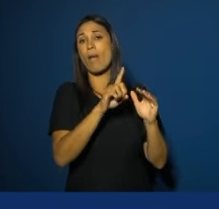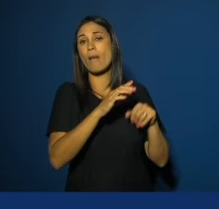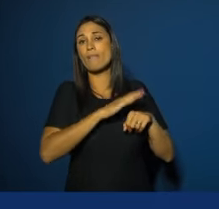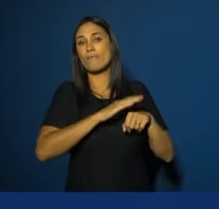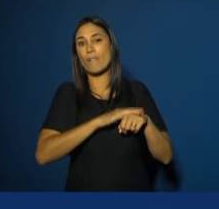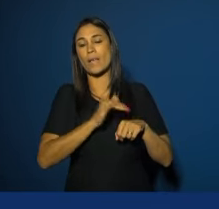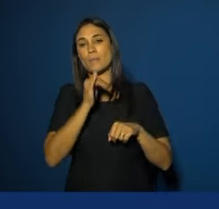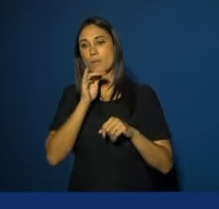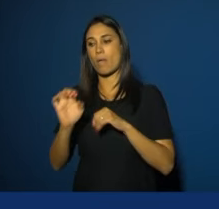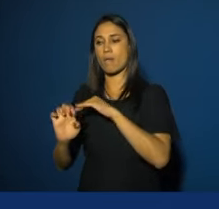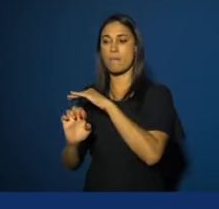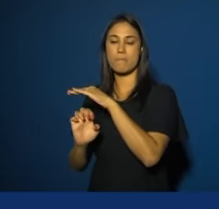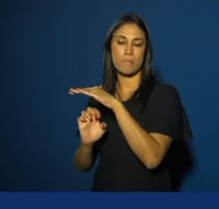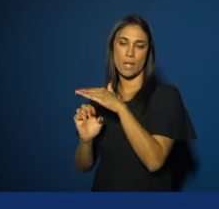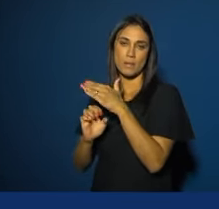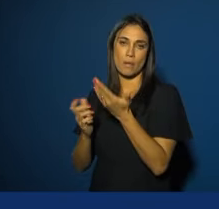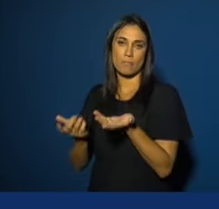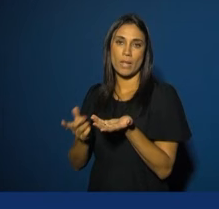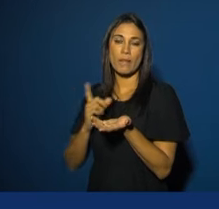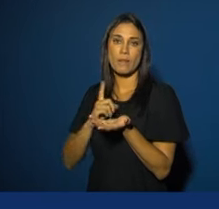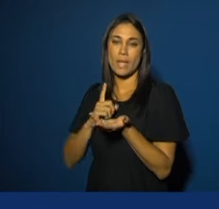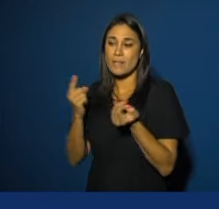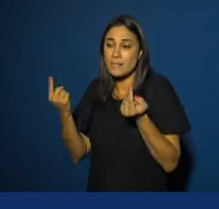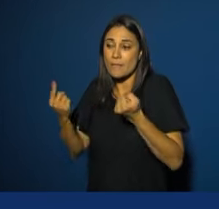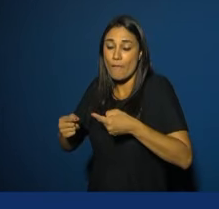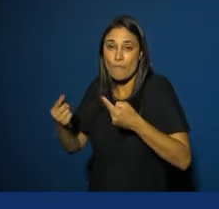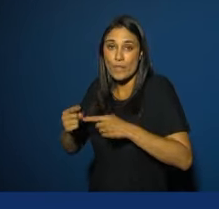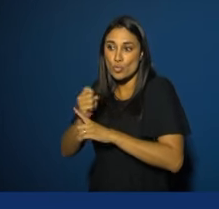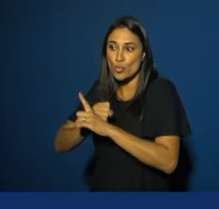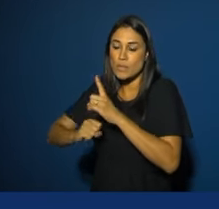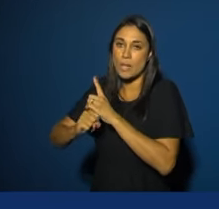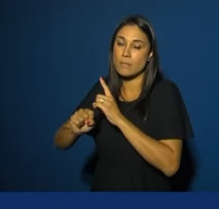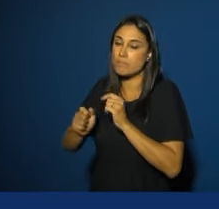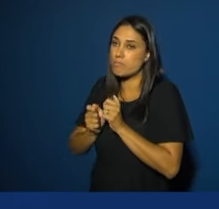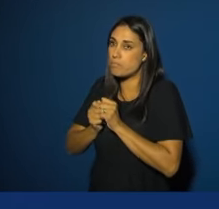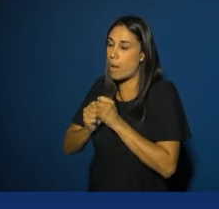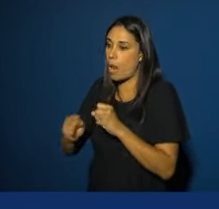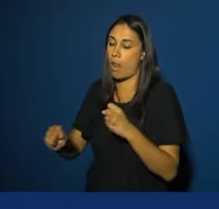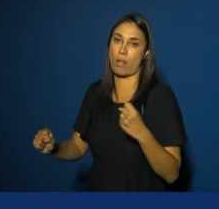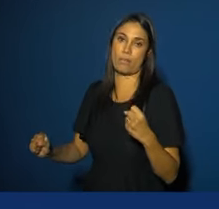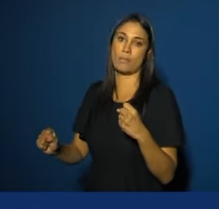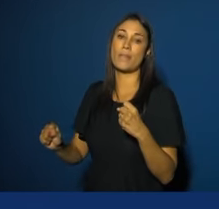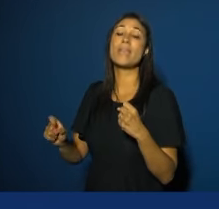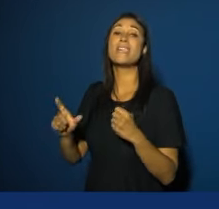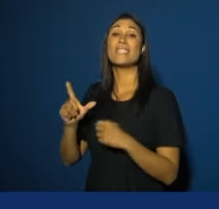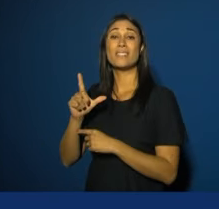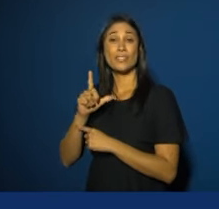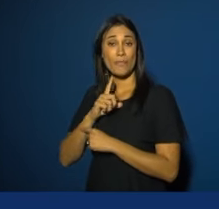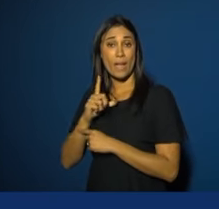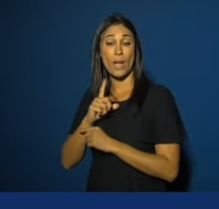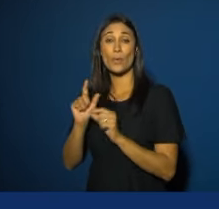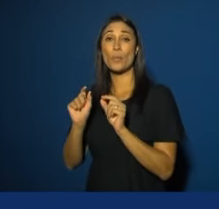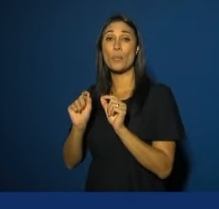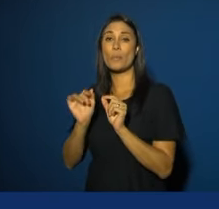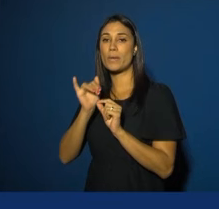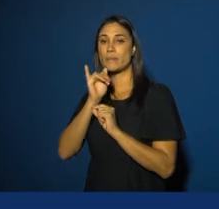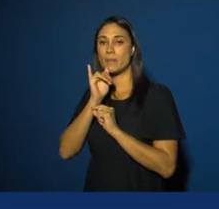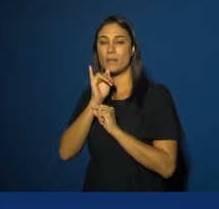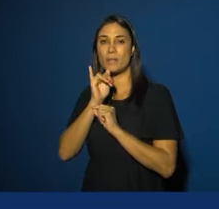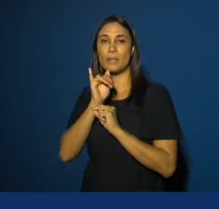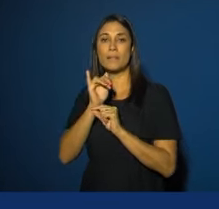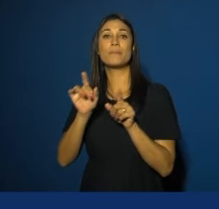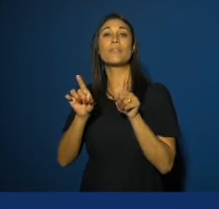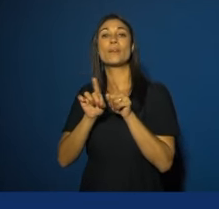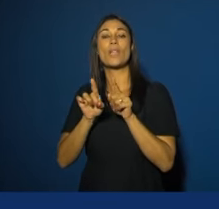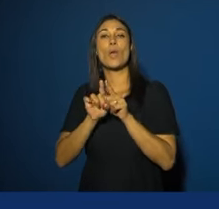em mercados que têm desafios sociais muito grandes, que tiveram uma